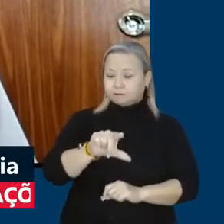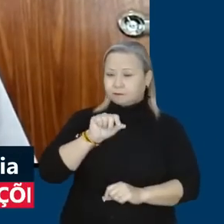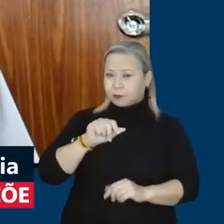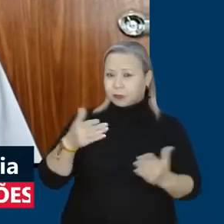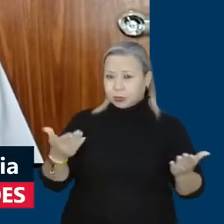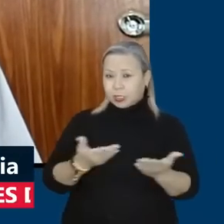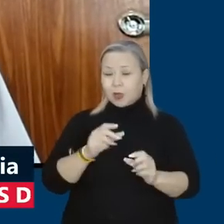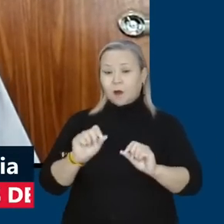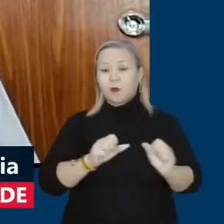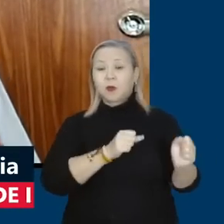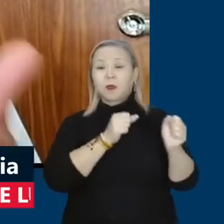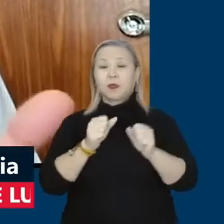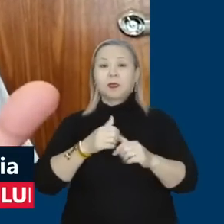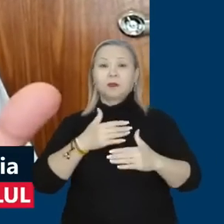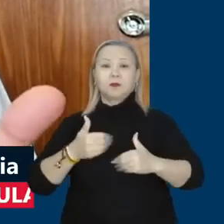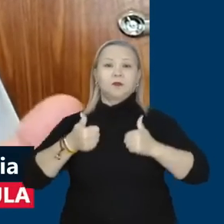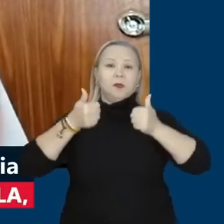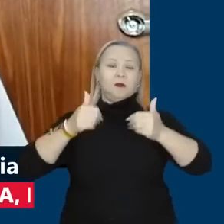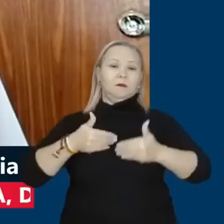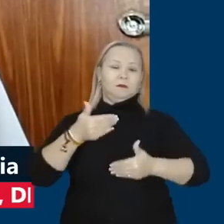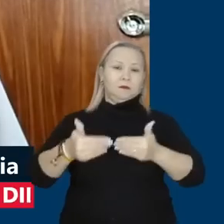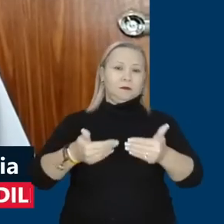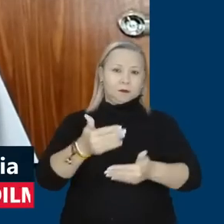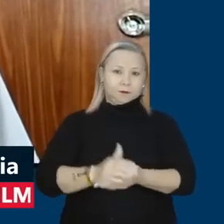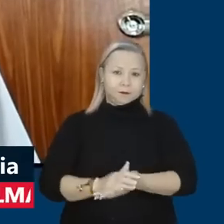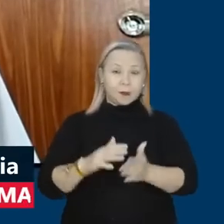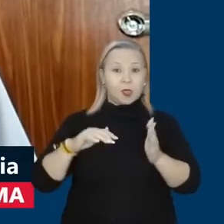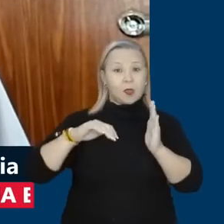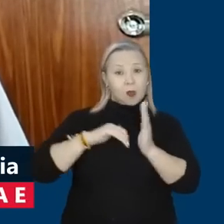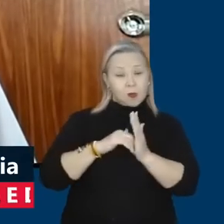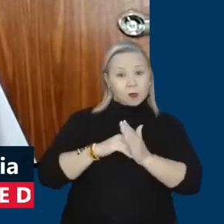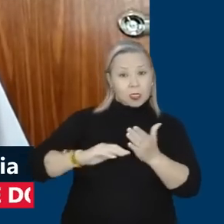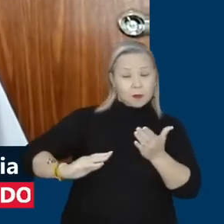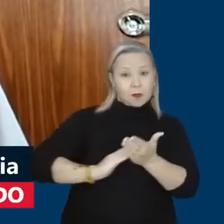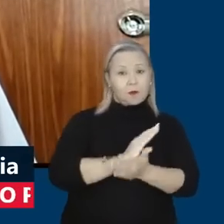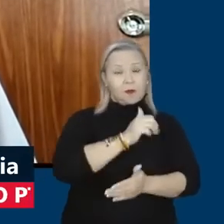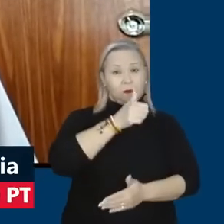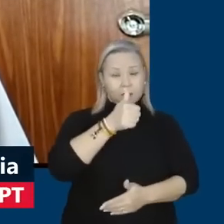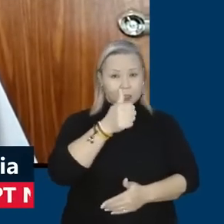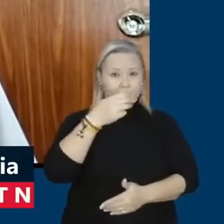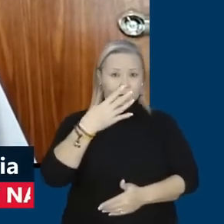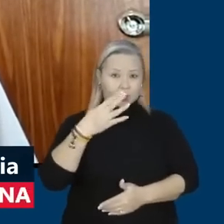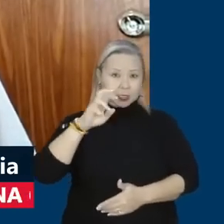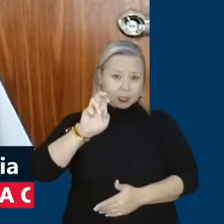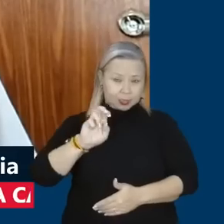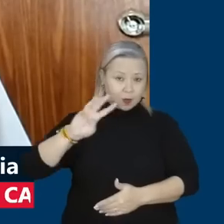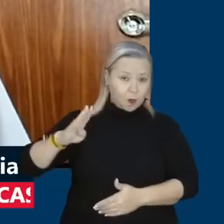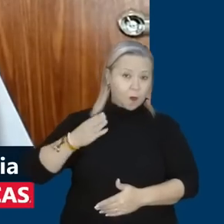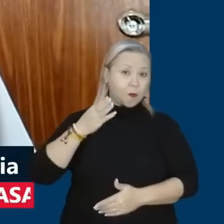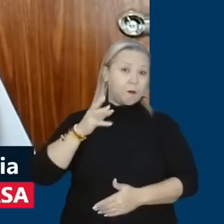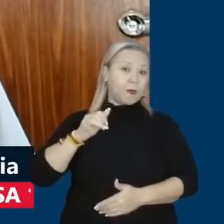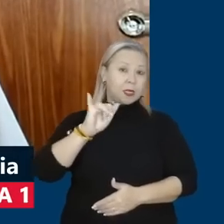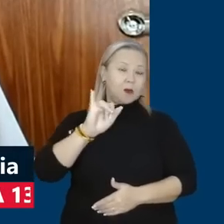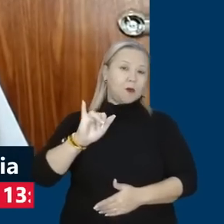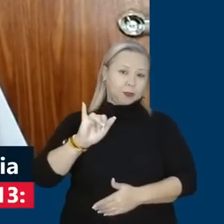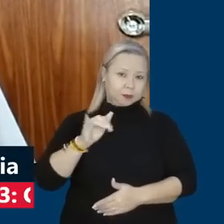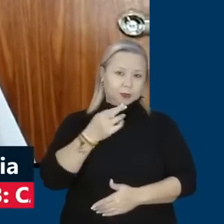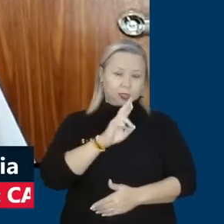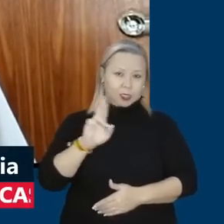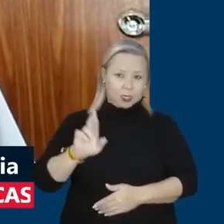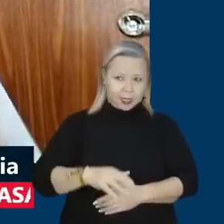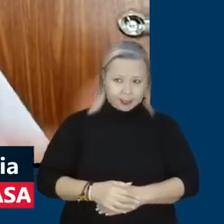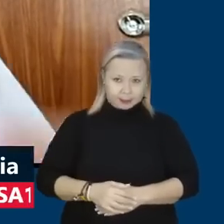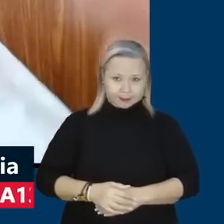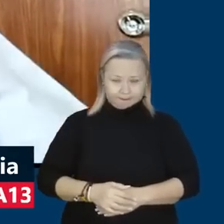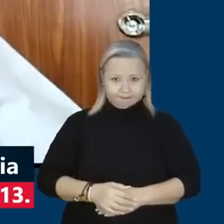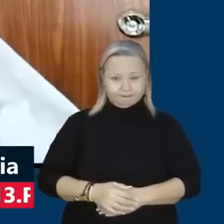o que podemos avançar. O Senado aprovou 145 bilhões de reais, não os 175 que nós